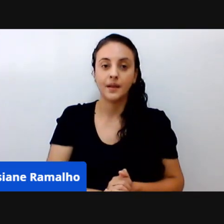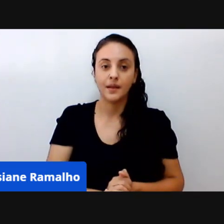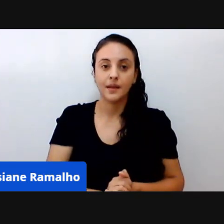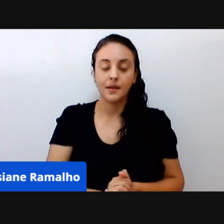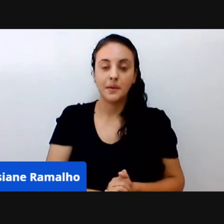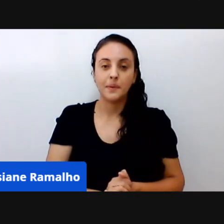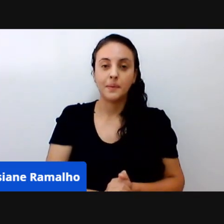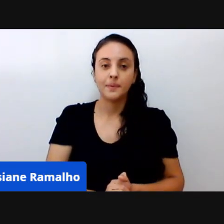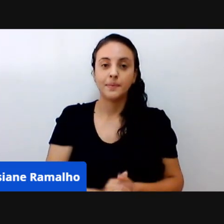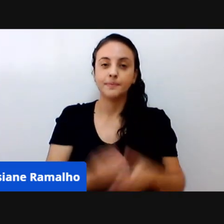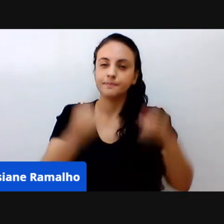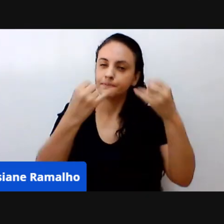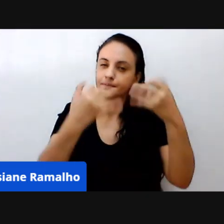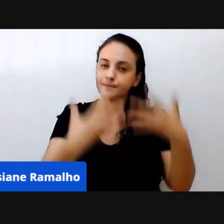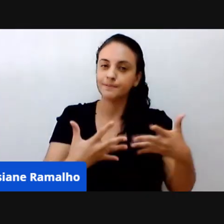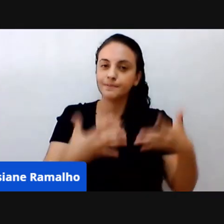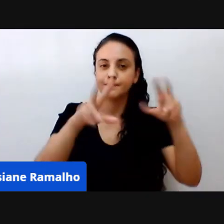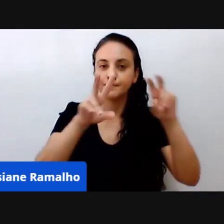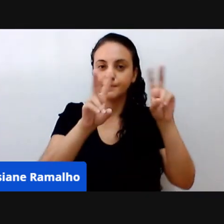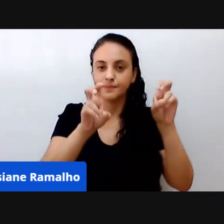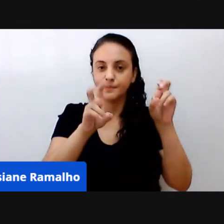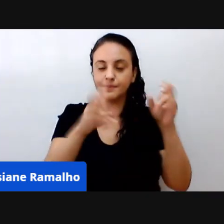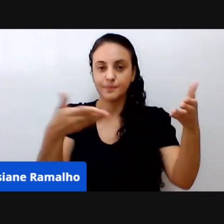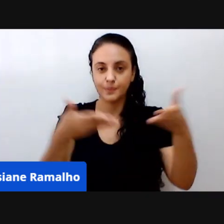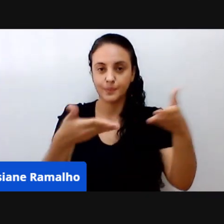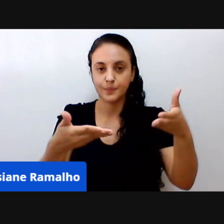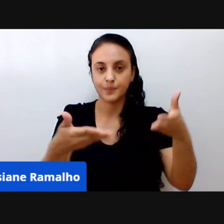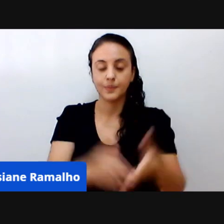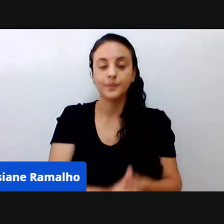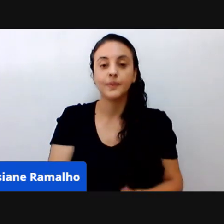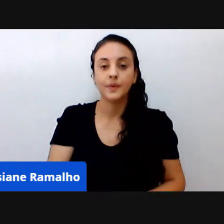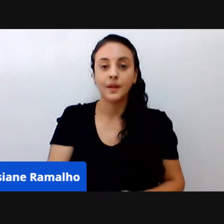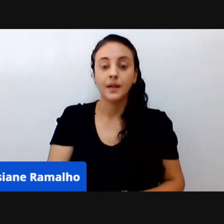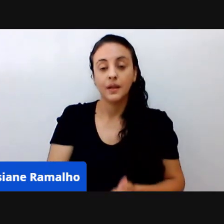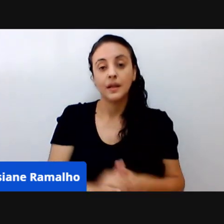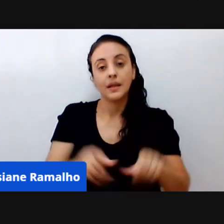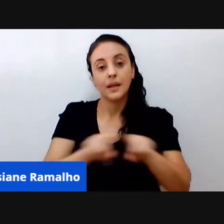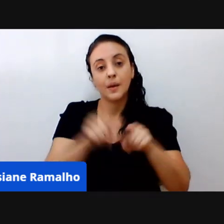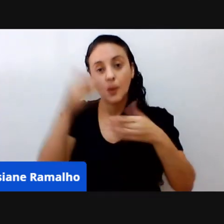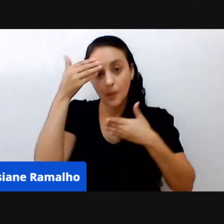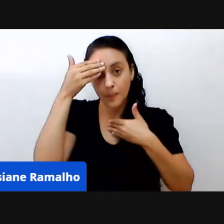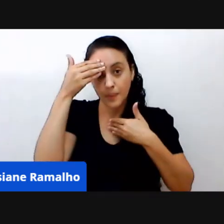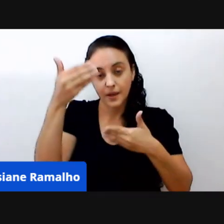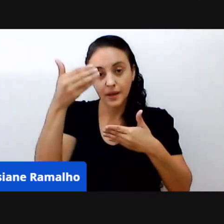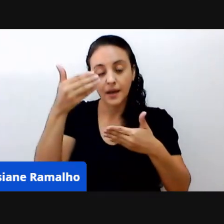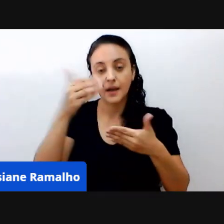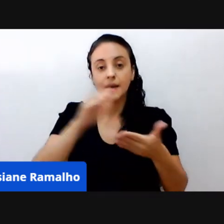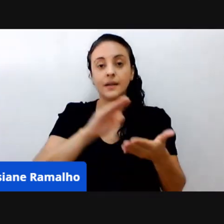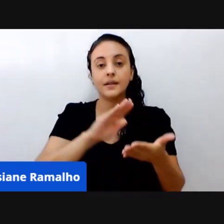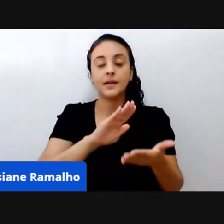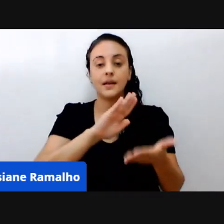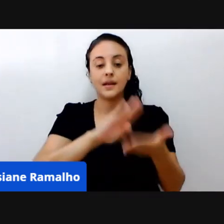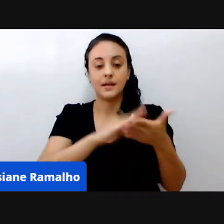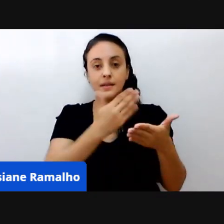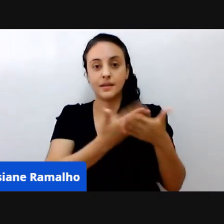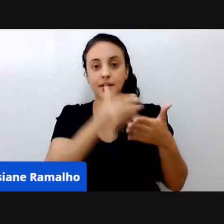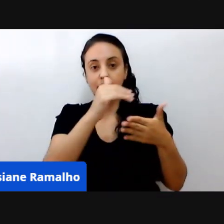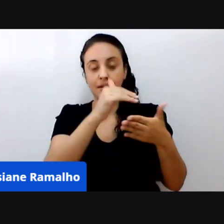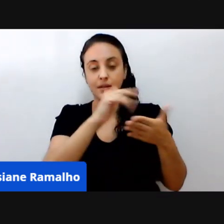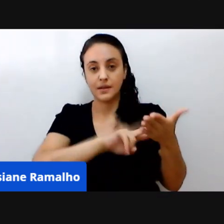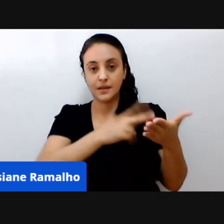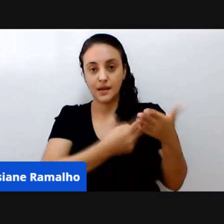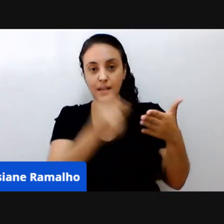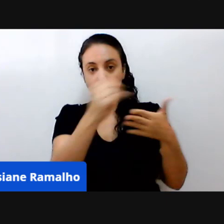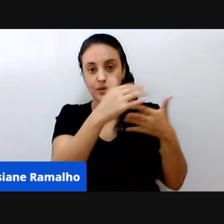temática que vamos abordar aqui nesse momento. Registro também o agradecimento à Josiane e à Cláudia, que são